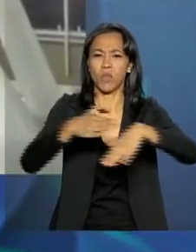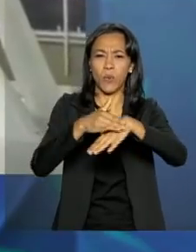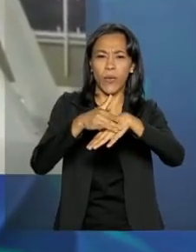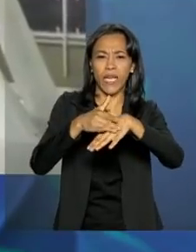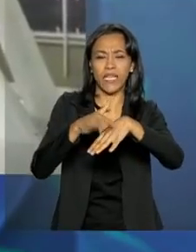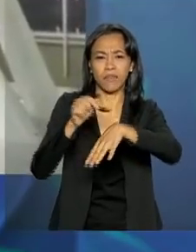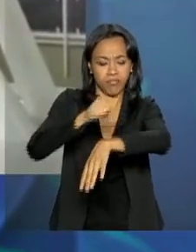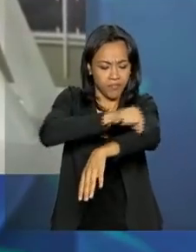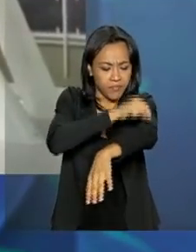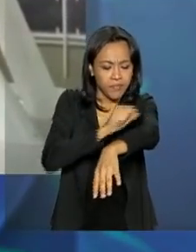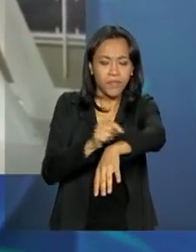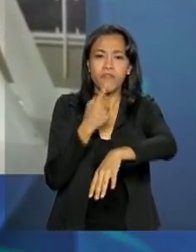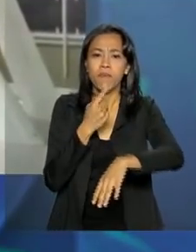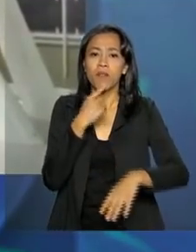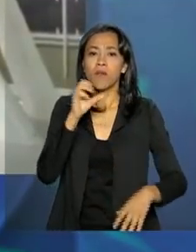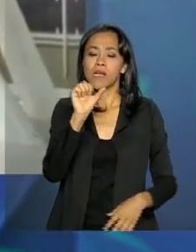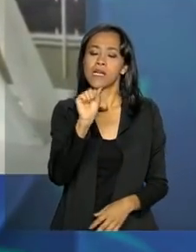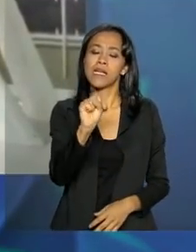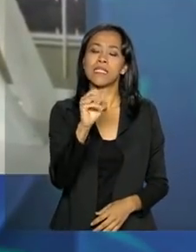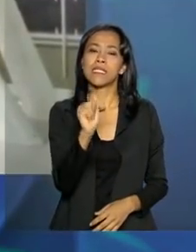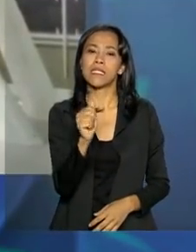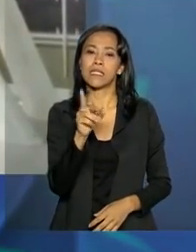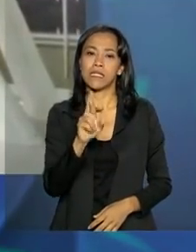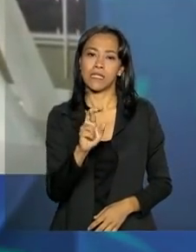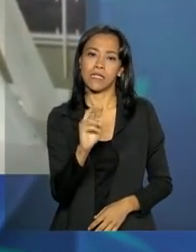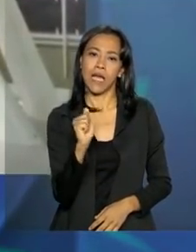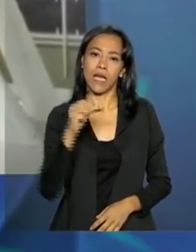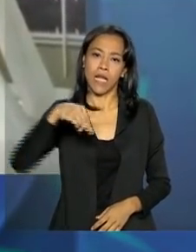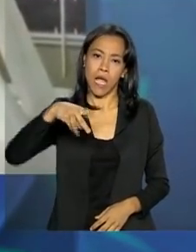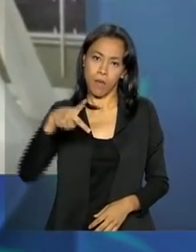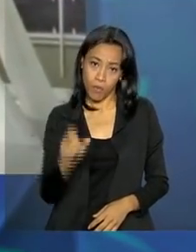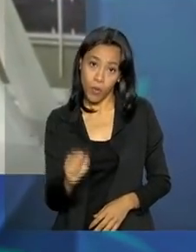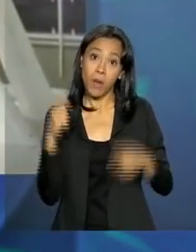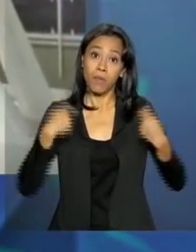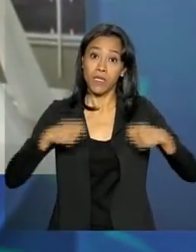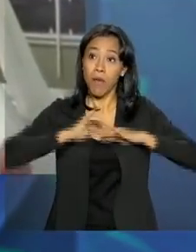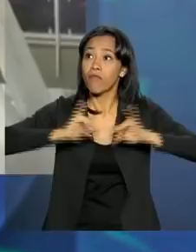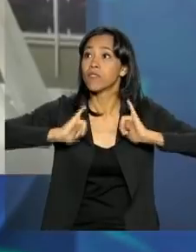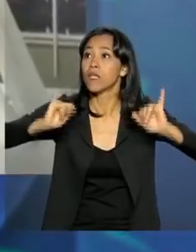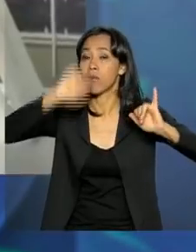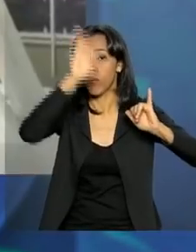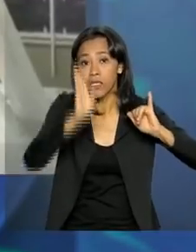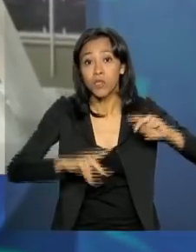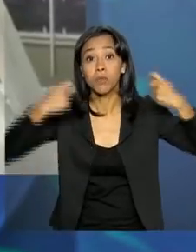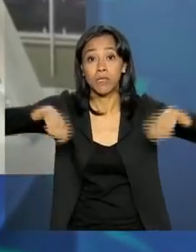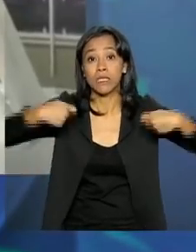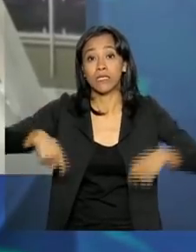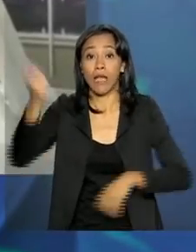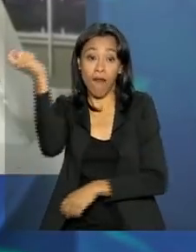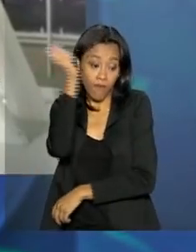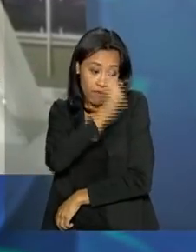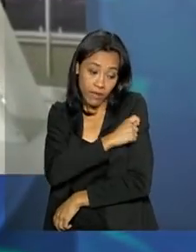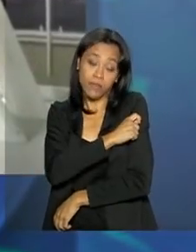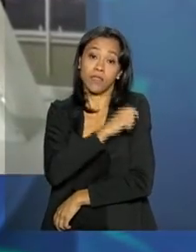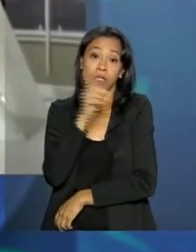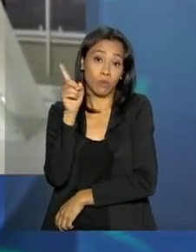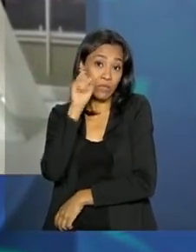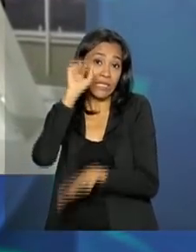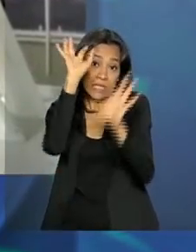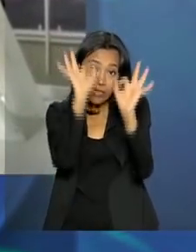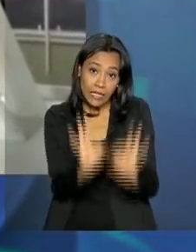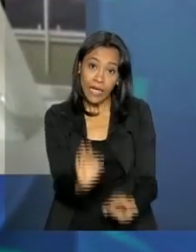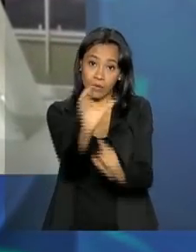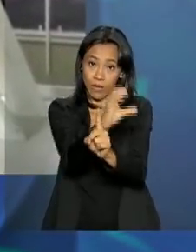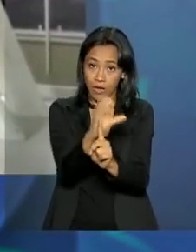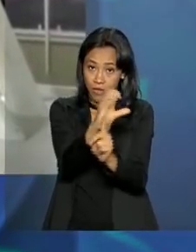foi para Manaus. Nós precisamos alertar todo o Brasil sobre a necessidade das vacinações estarem em dia. O trânsito é